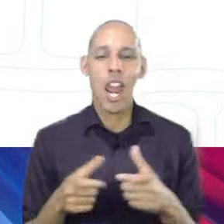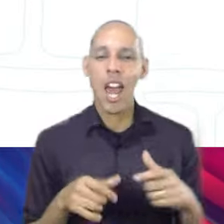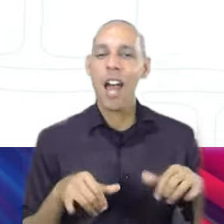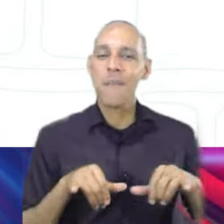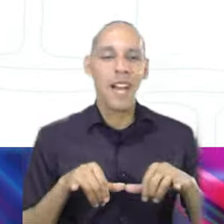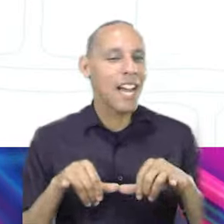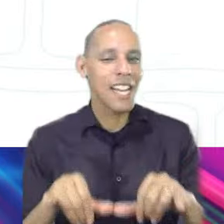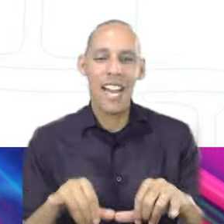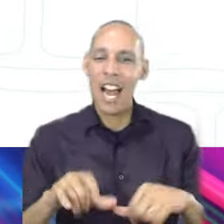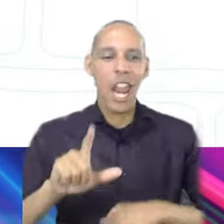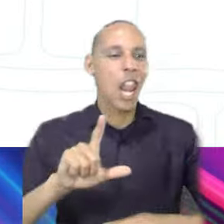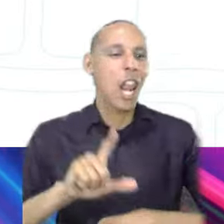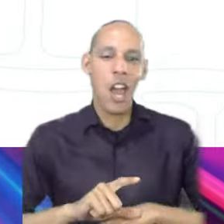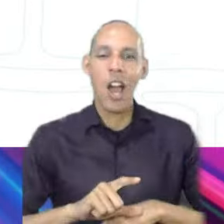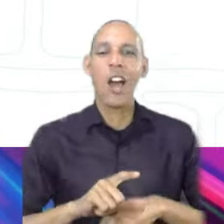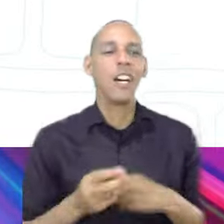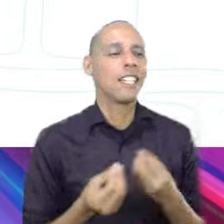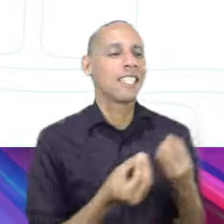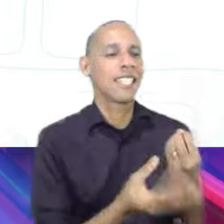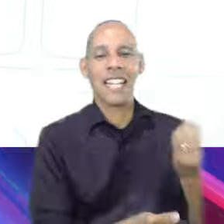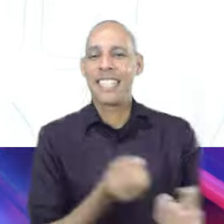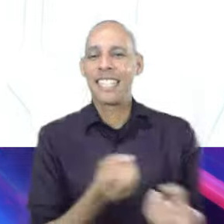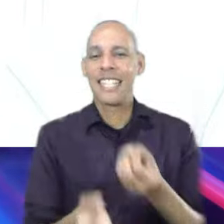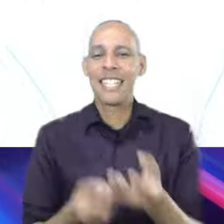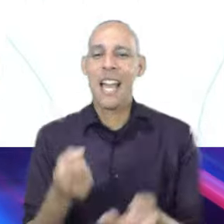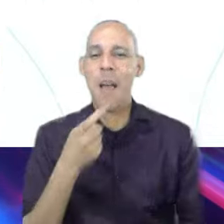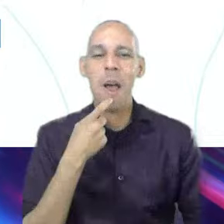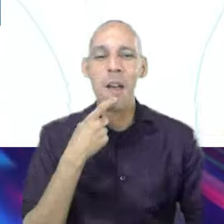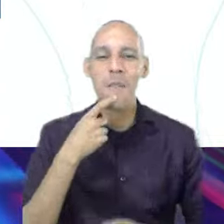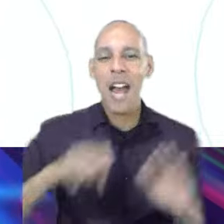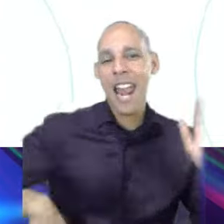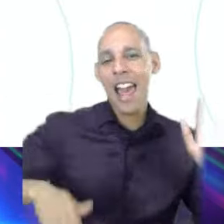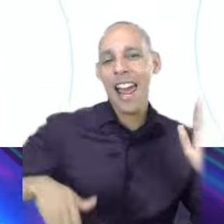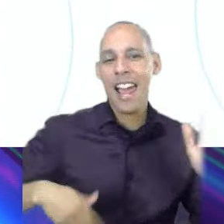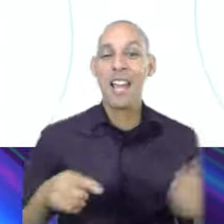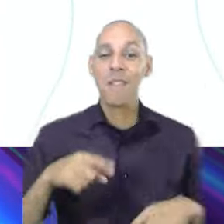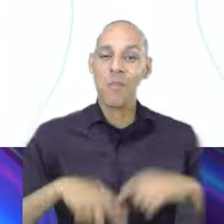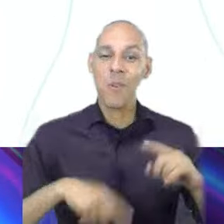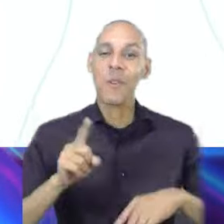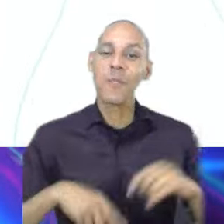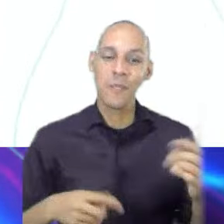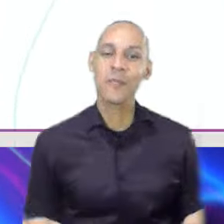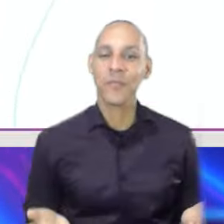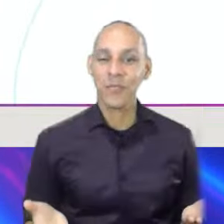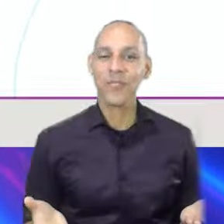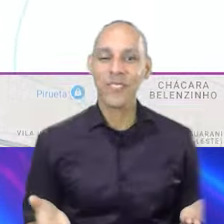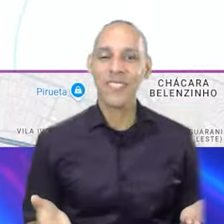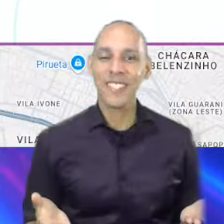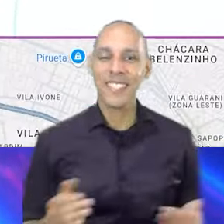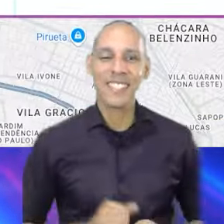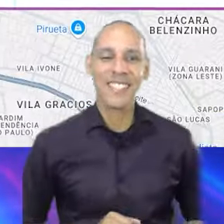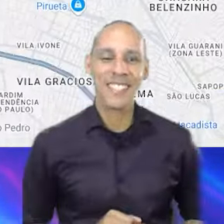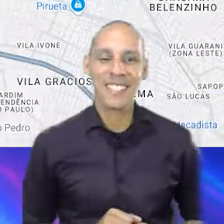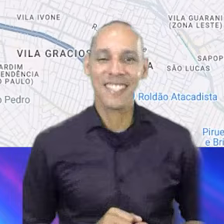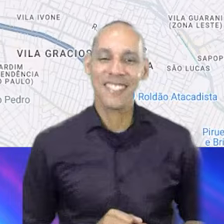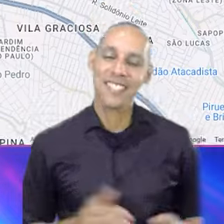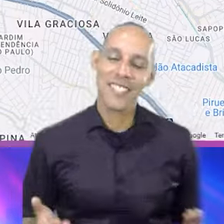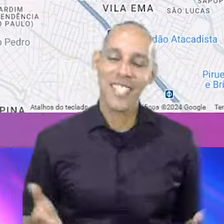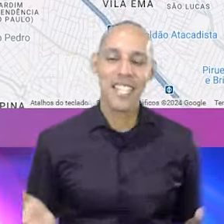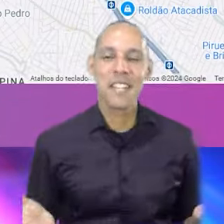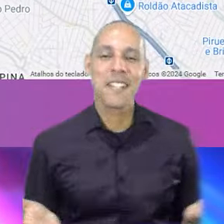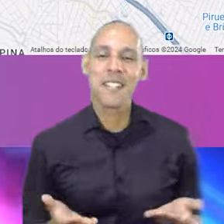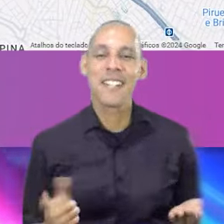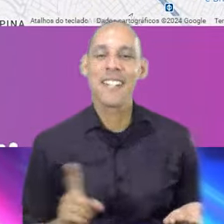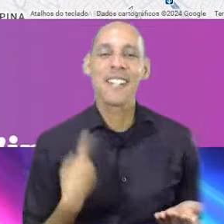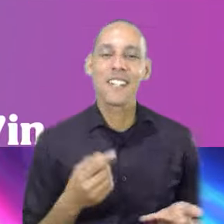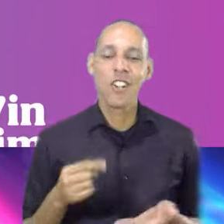conveniência, em pontos perto de praia, o produto para venda em um ponto de venda normal. Então, agora, o que nós vamos oferecer? Nós